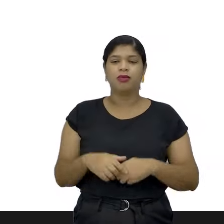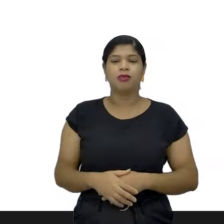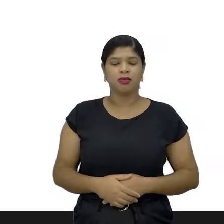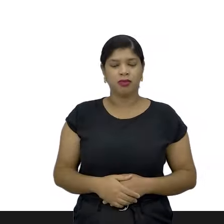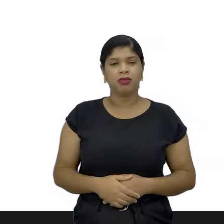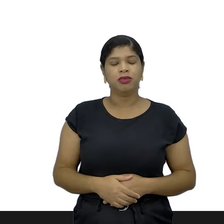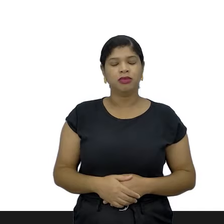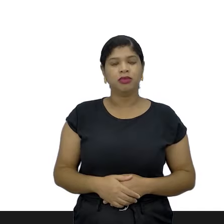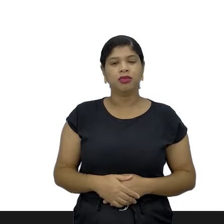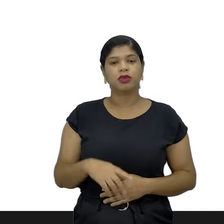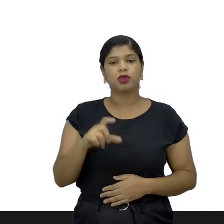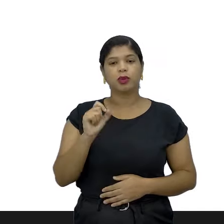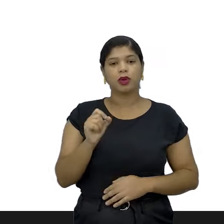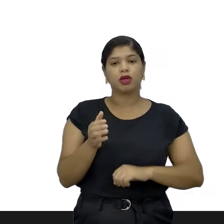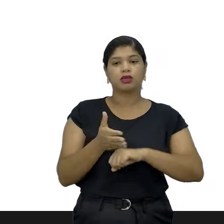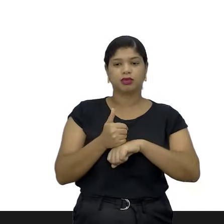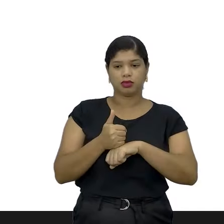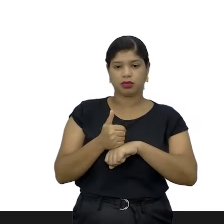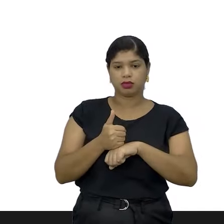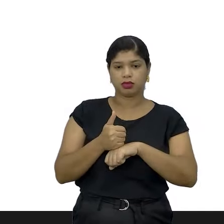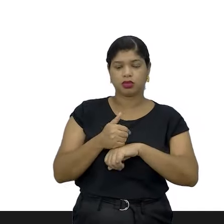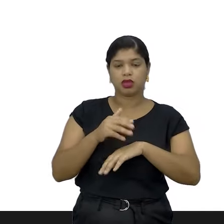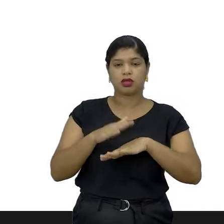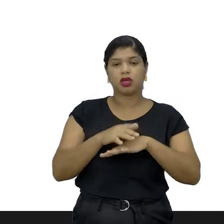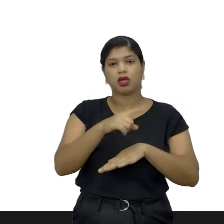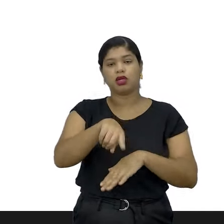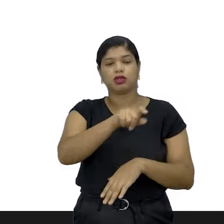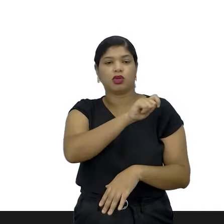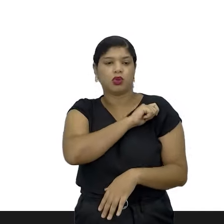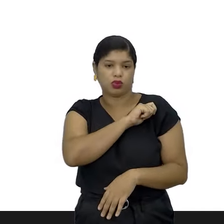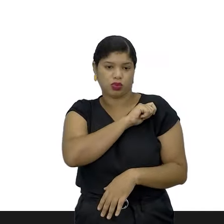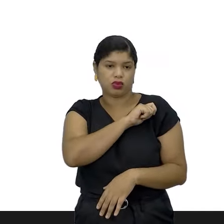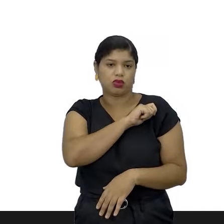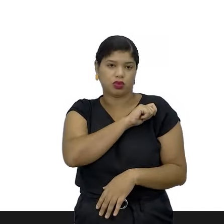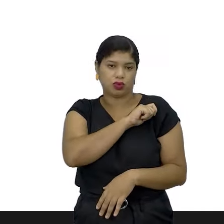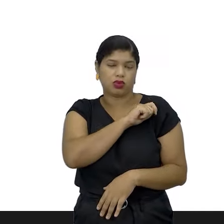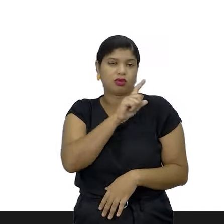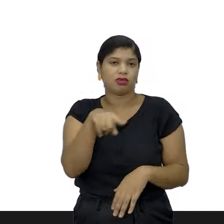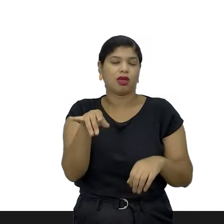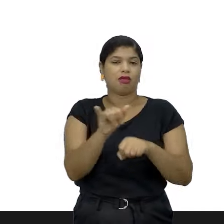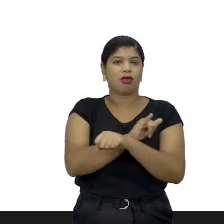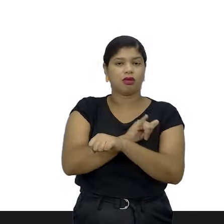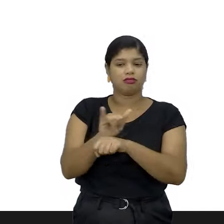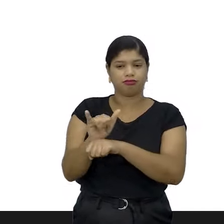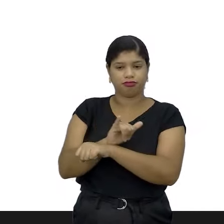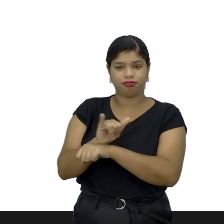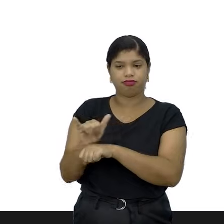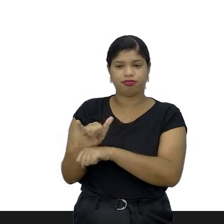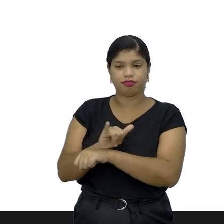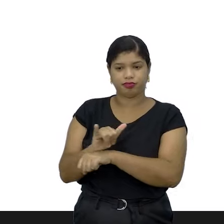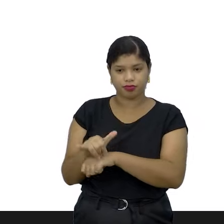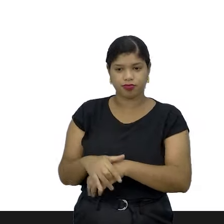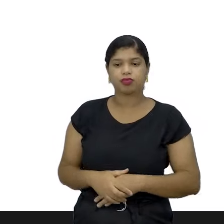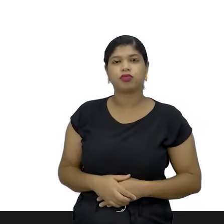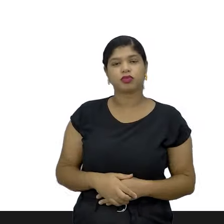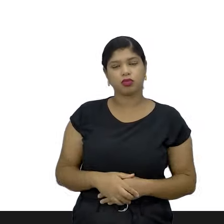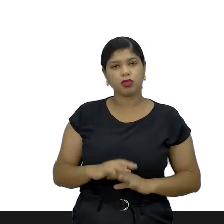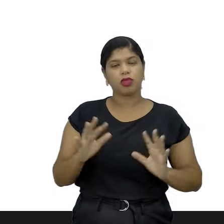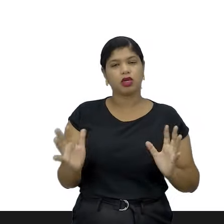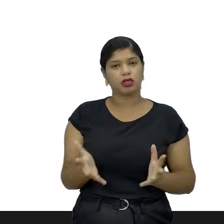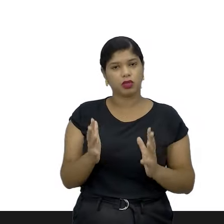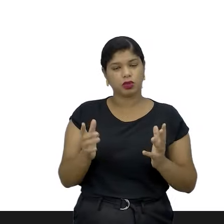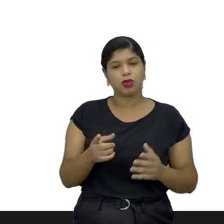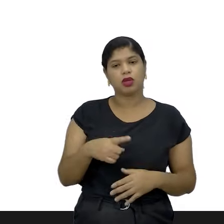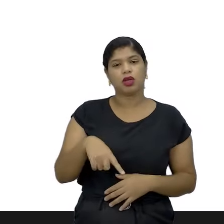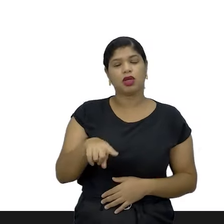a elaboração de antecipações pelos estudantes, né? Então, essas estratégias, com certeza, elas contribuirão para que eles